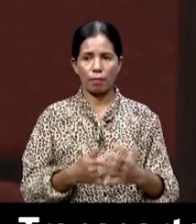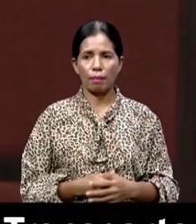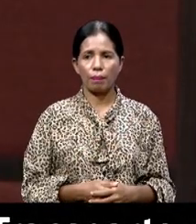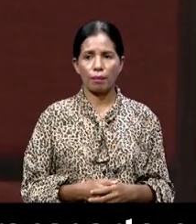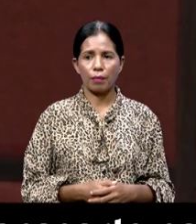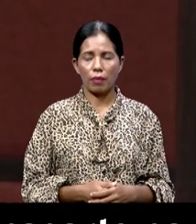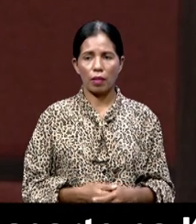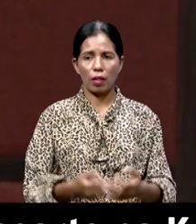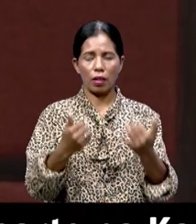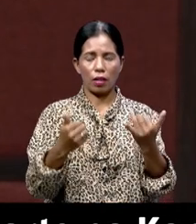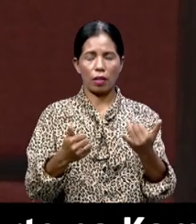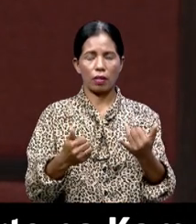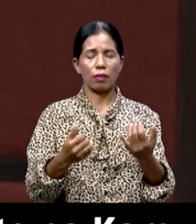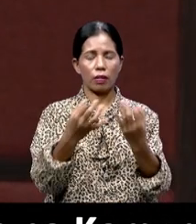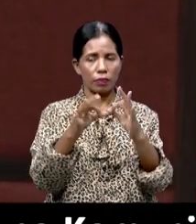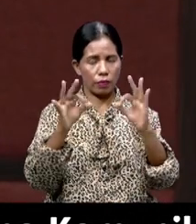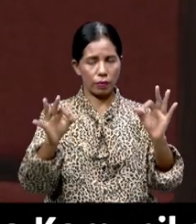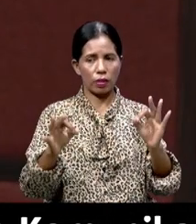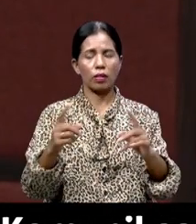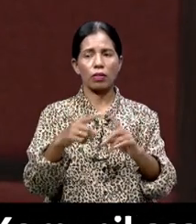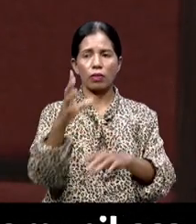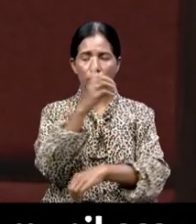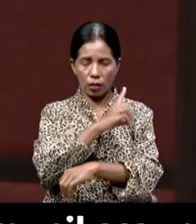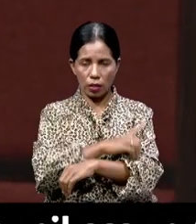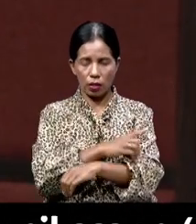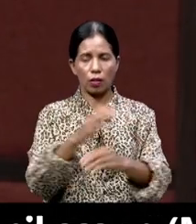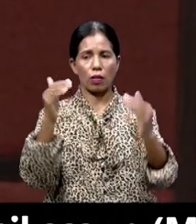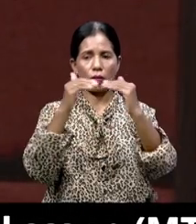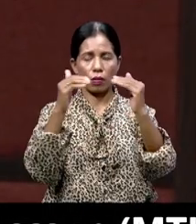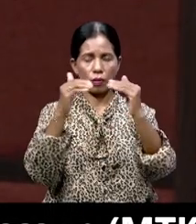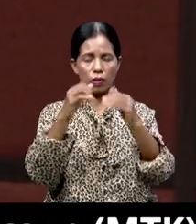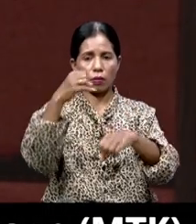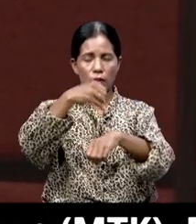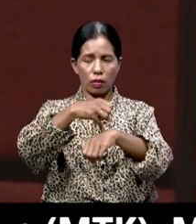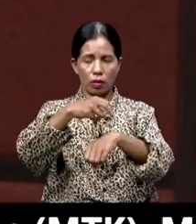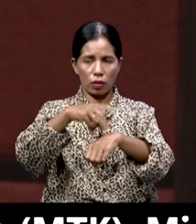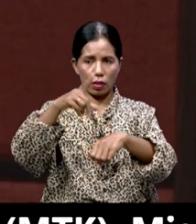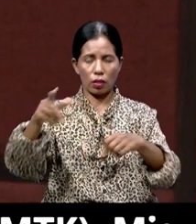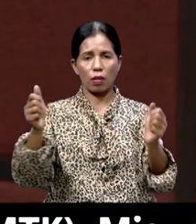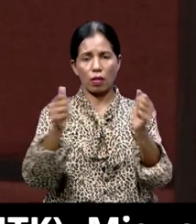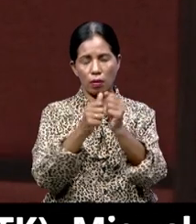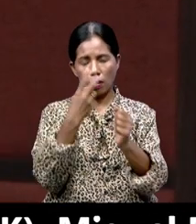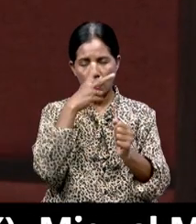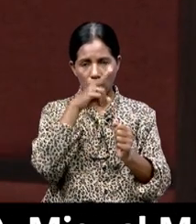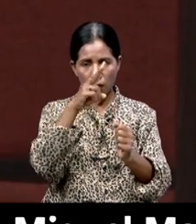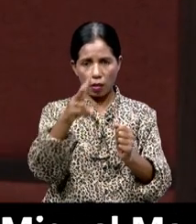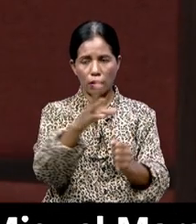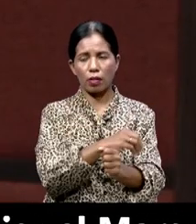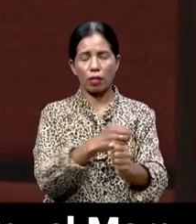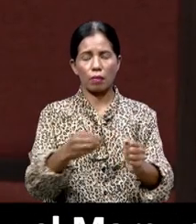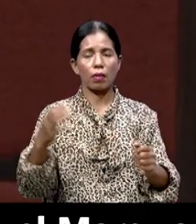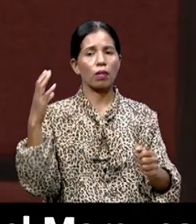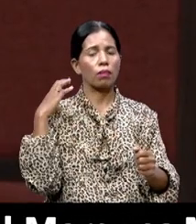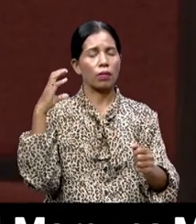Esta fase termina hoje com a realização deste seminário internacional e com a validação dos padrões e